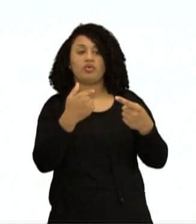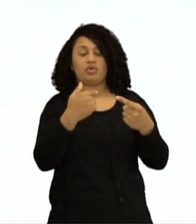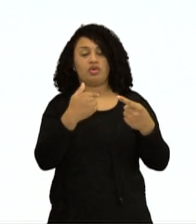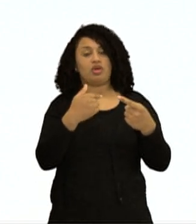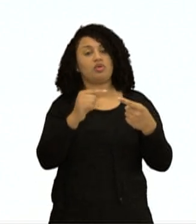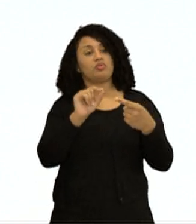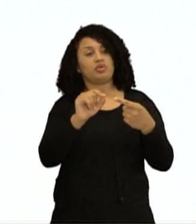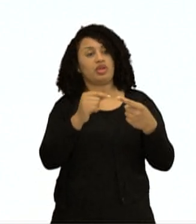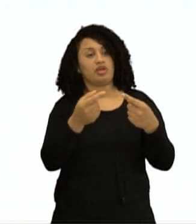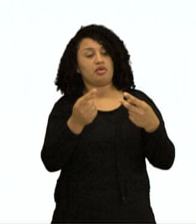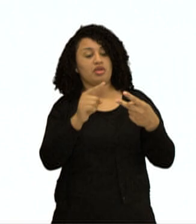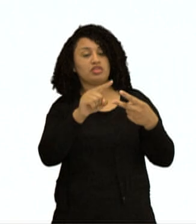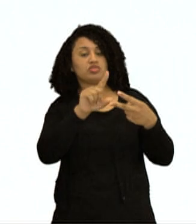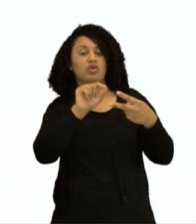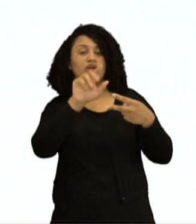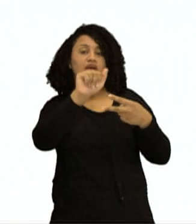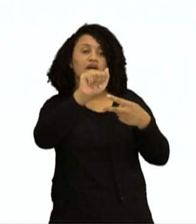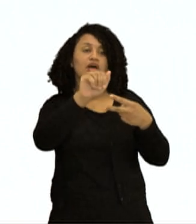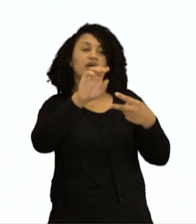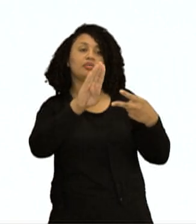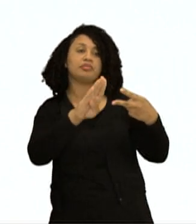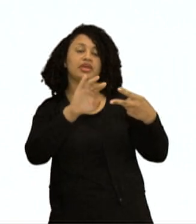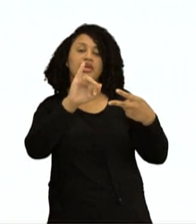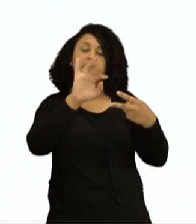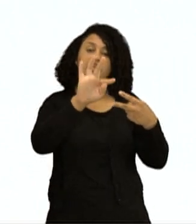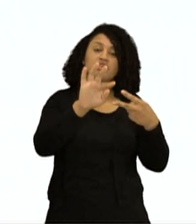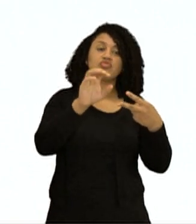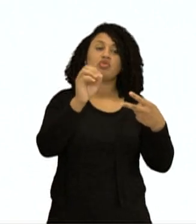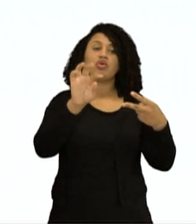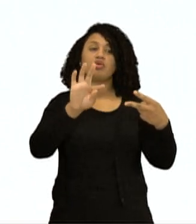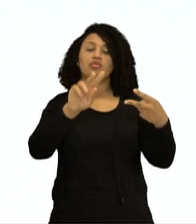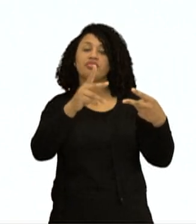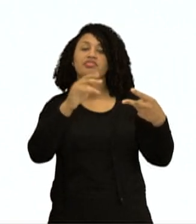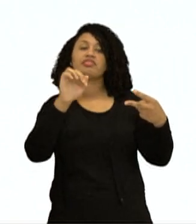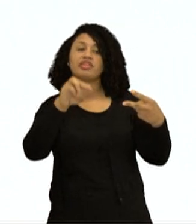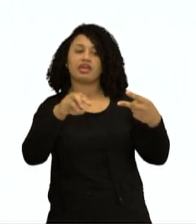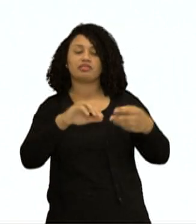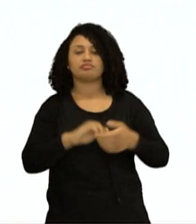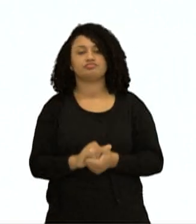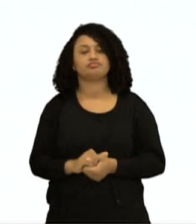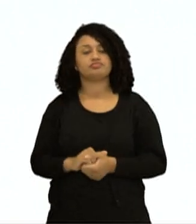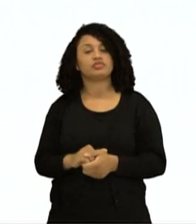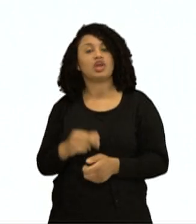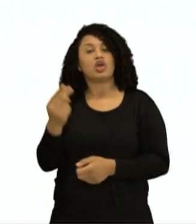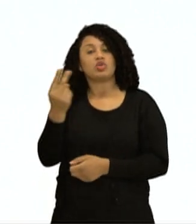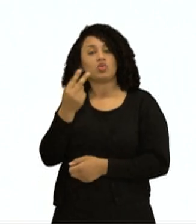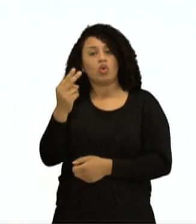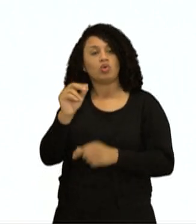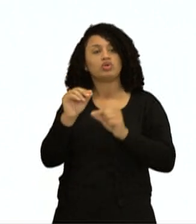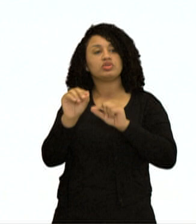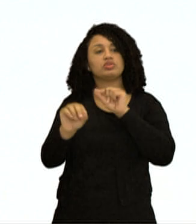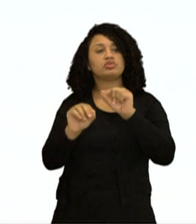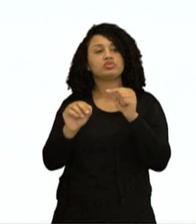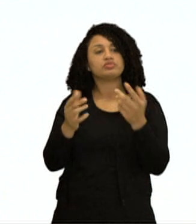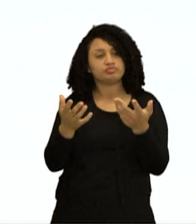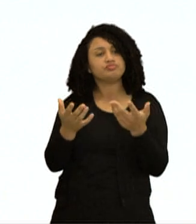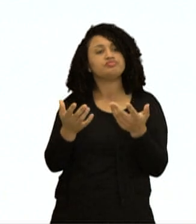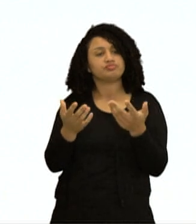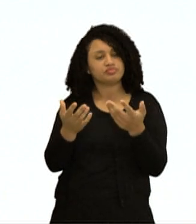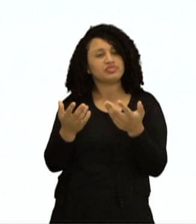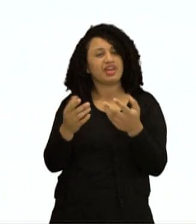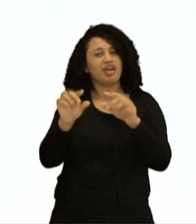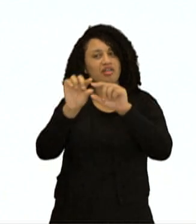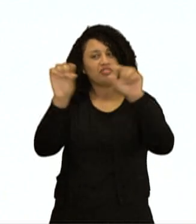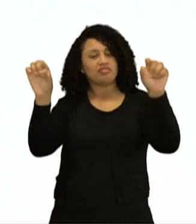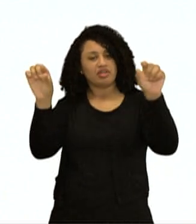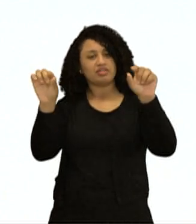E agora eu vou colocar o it ou o them. E o número 2. Where are my glasses? You are